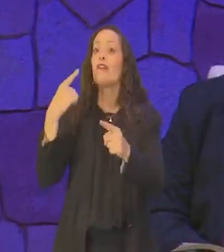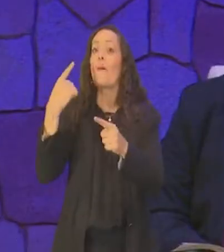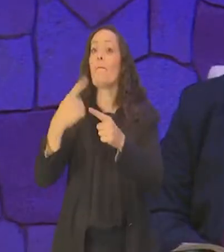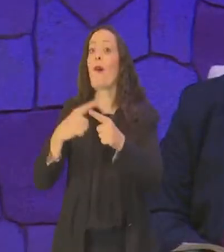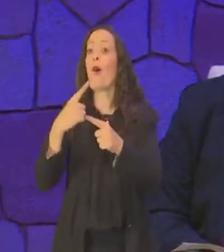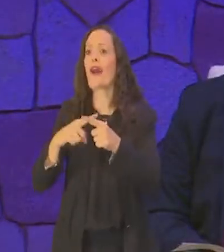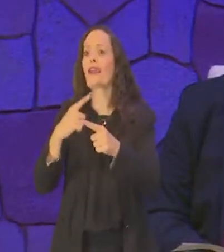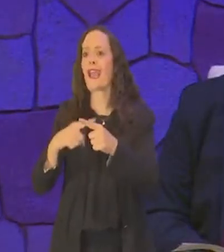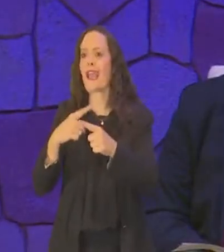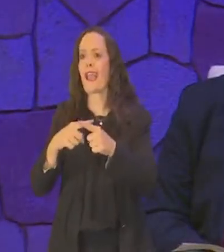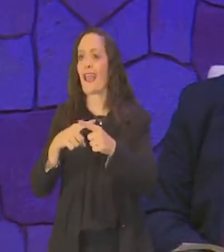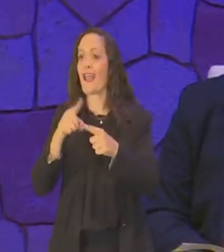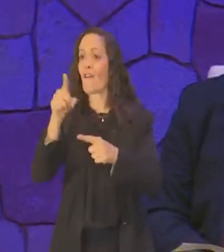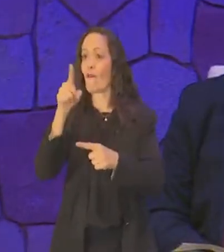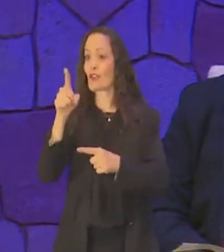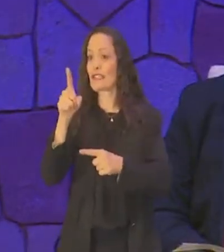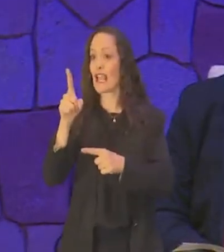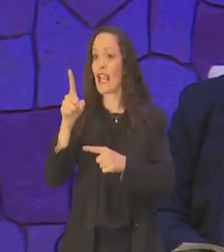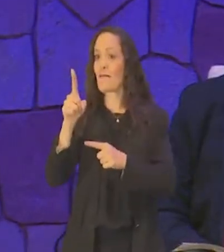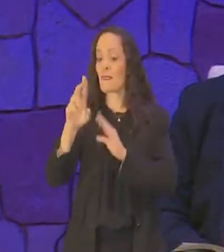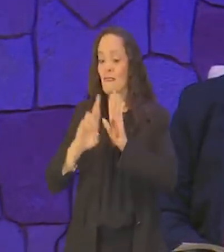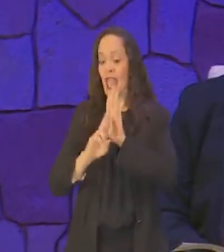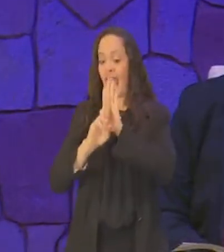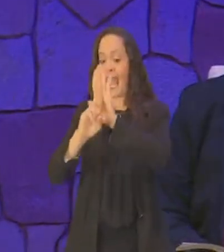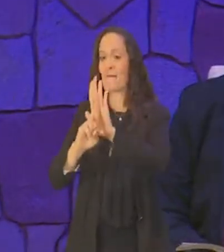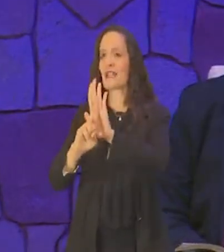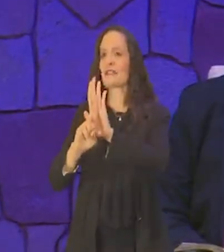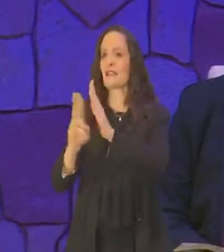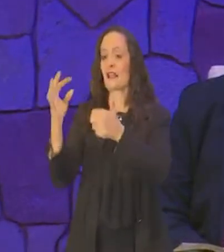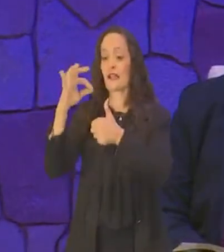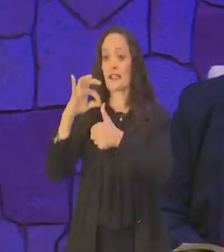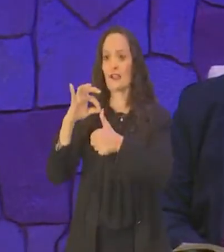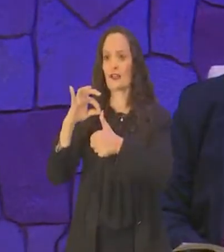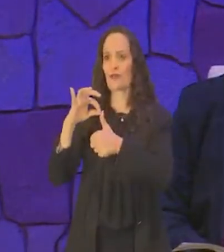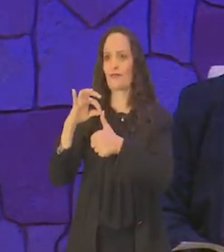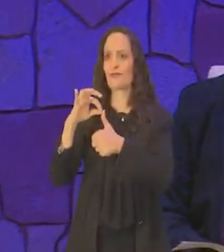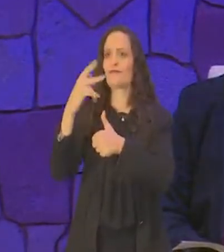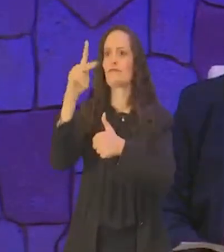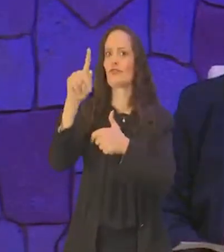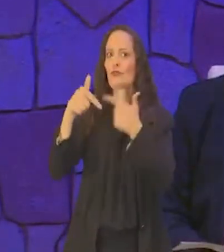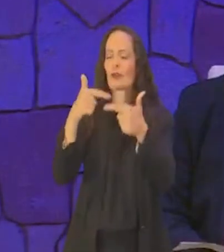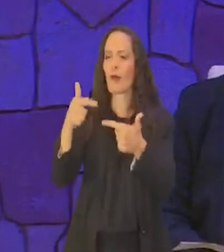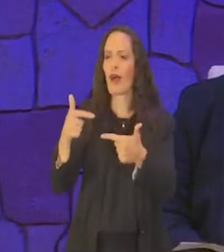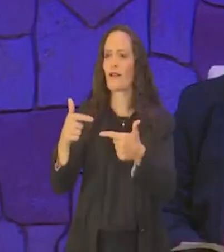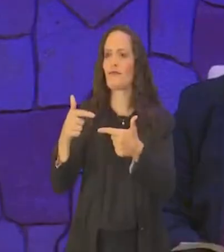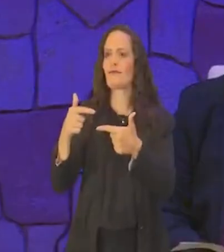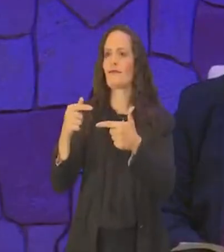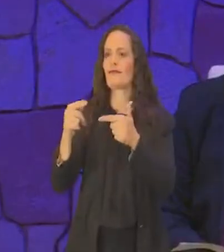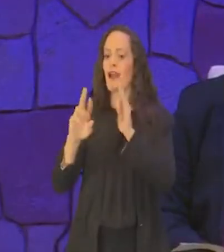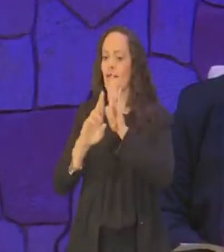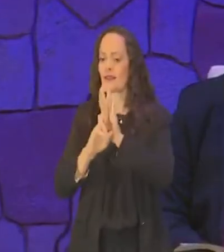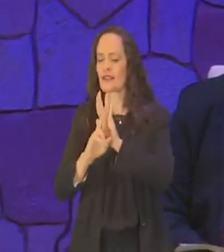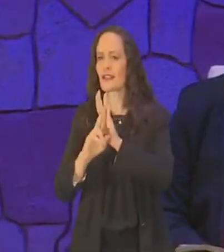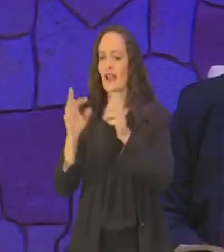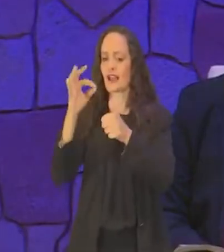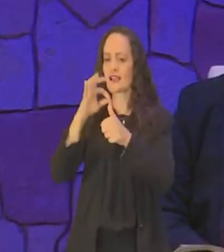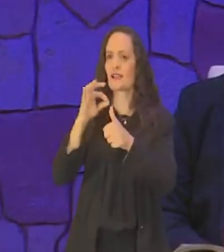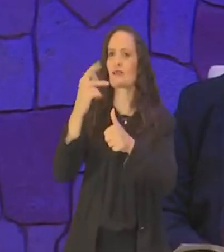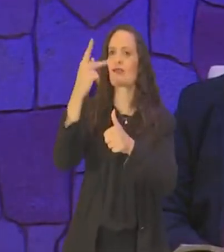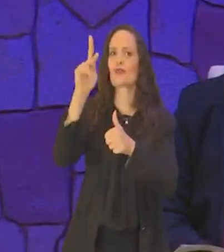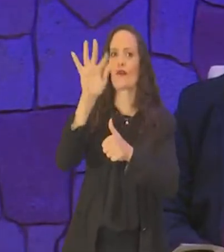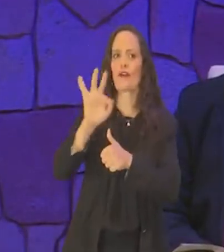lugar. Você é um representante de Cristo Jesus. Nós somos representantes de